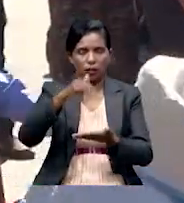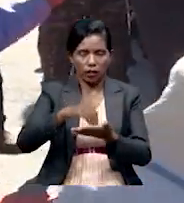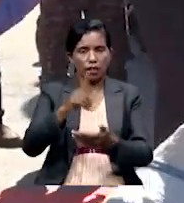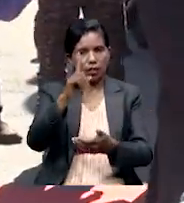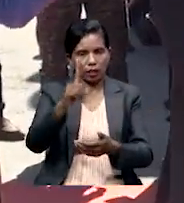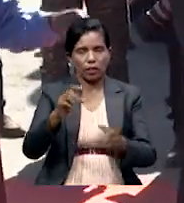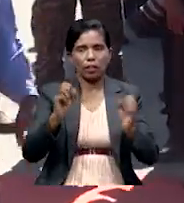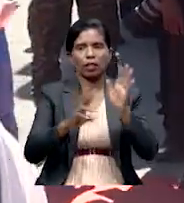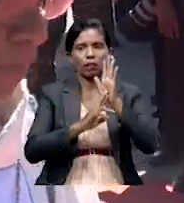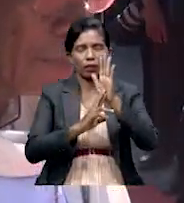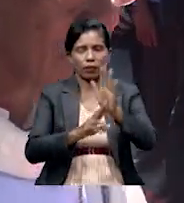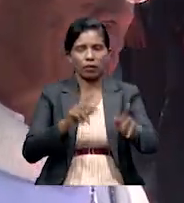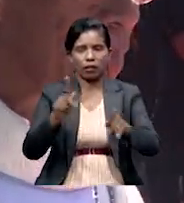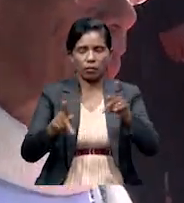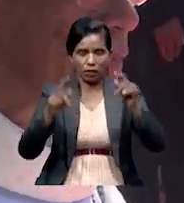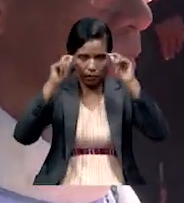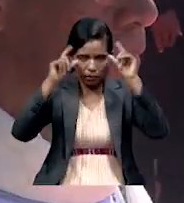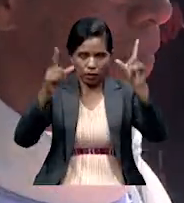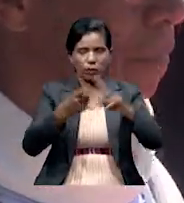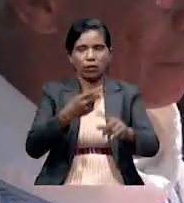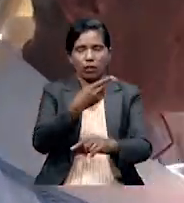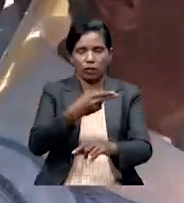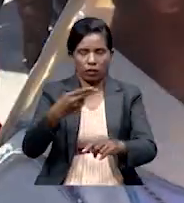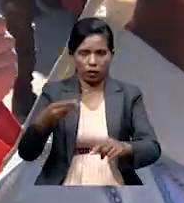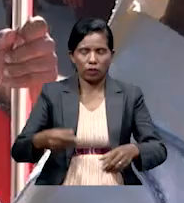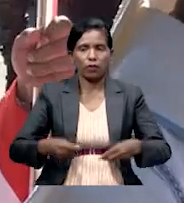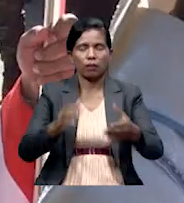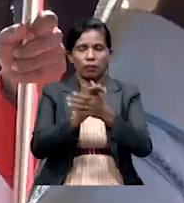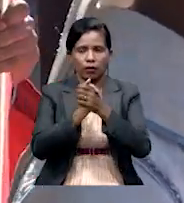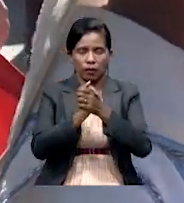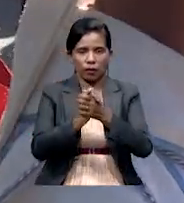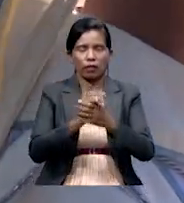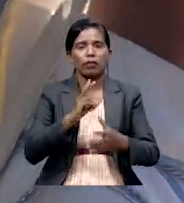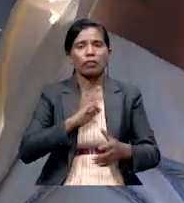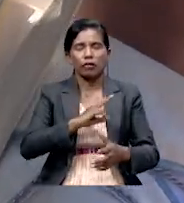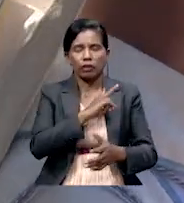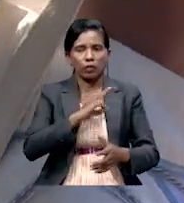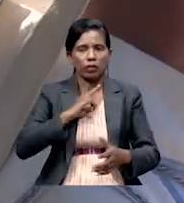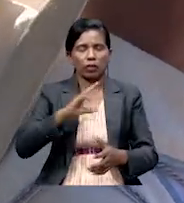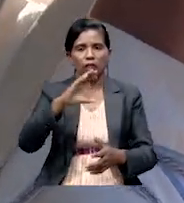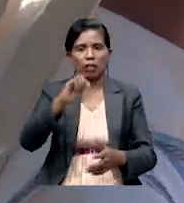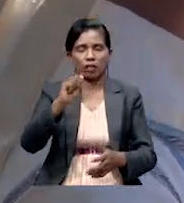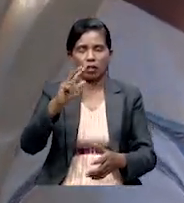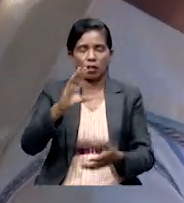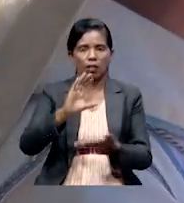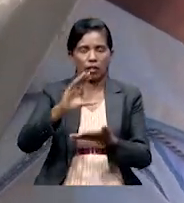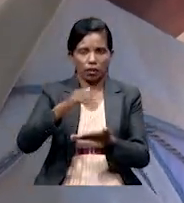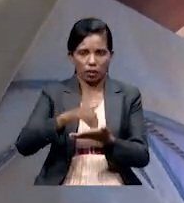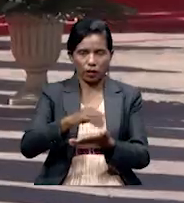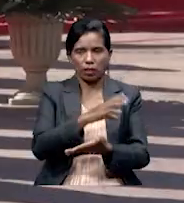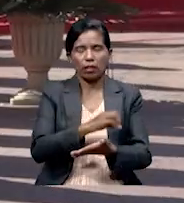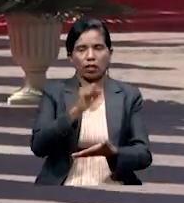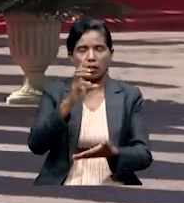nune representa Sarani Católica hus Indonesia congratulamos Dom Virgilio Cardeal do Carmo da Silva SDB nebe simo